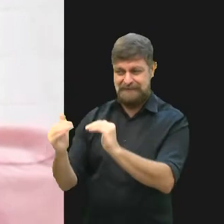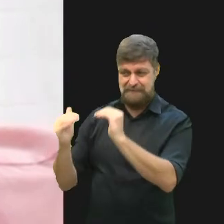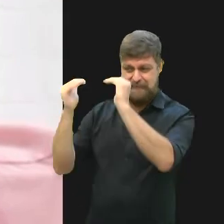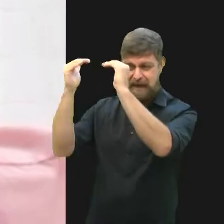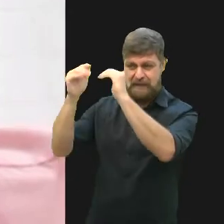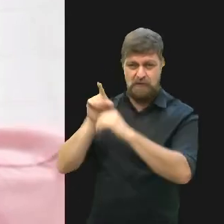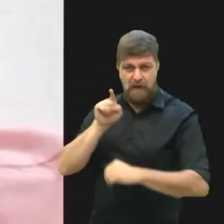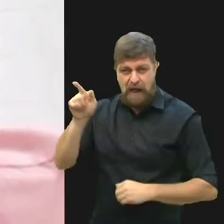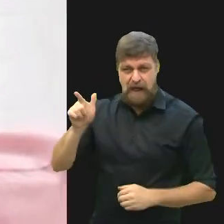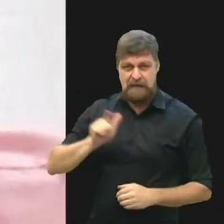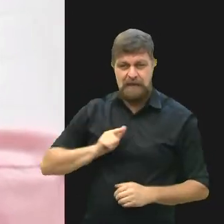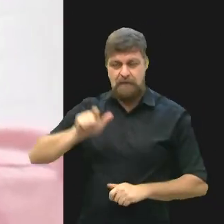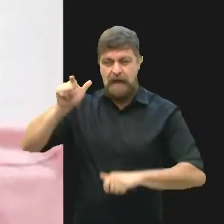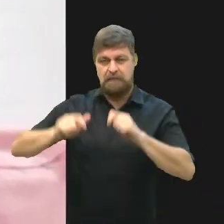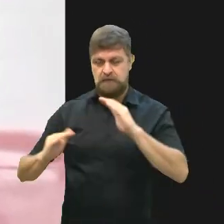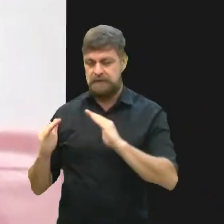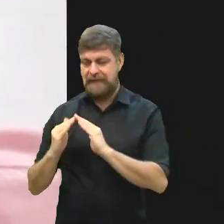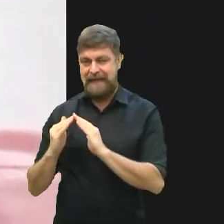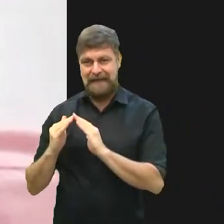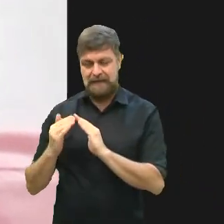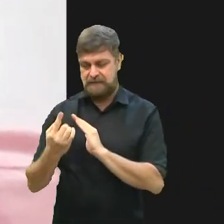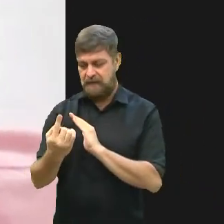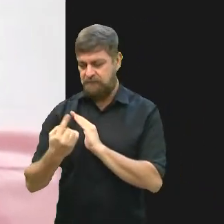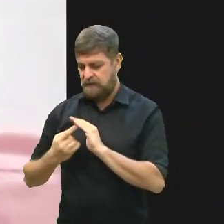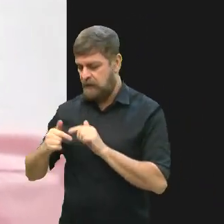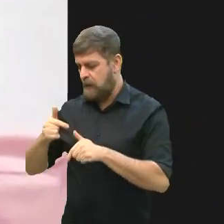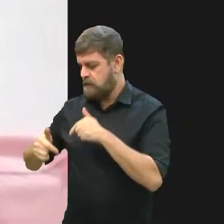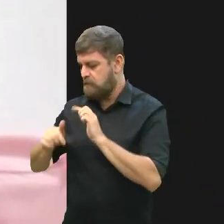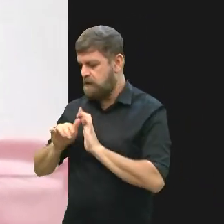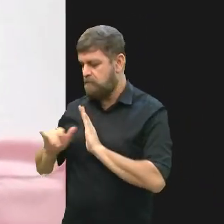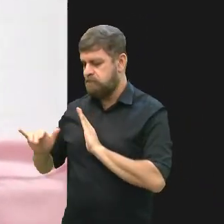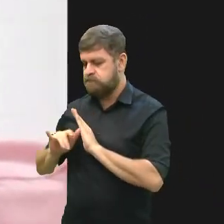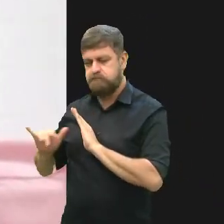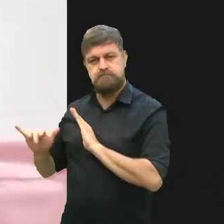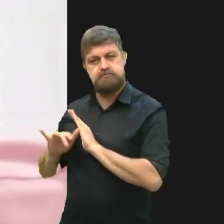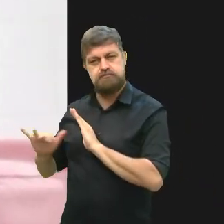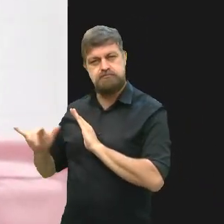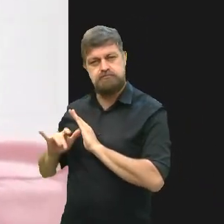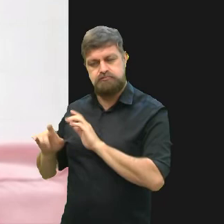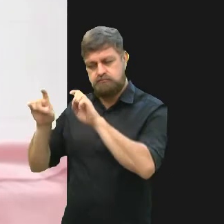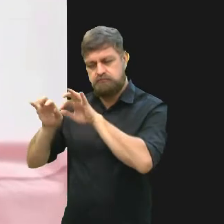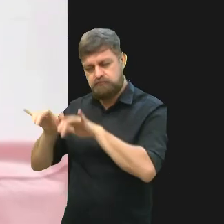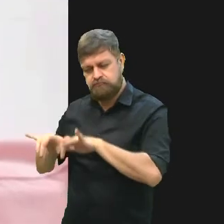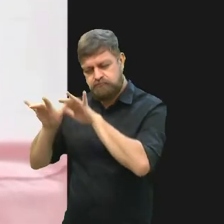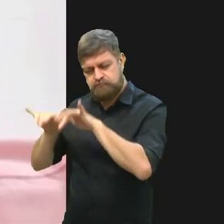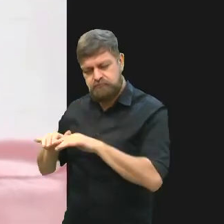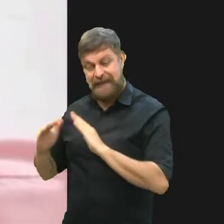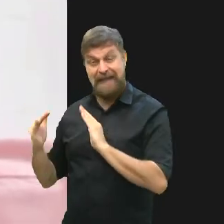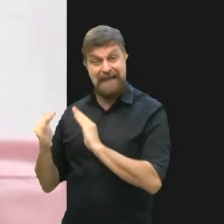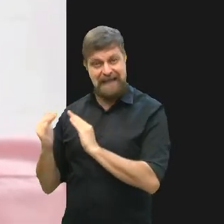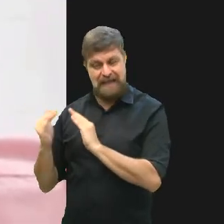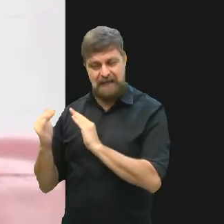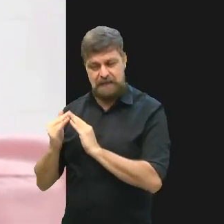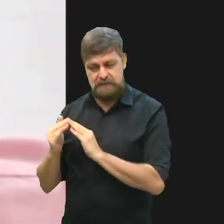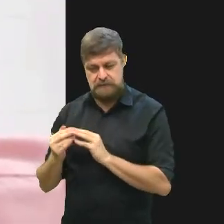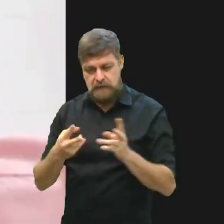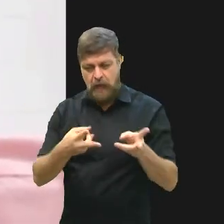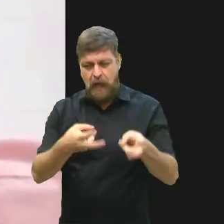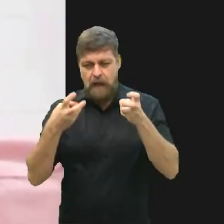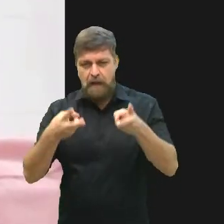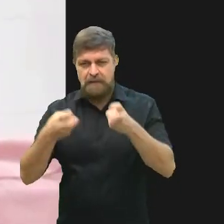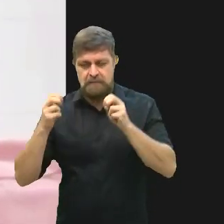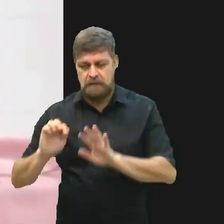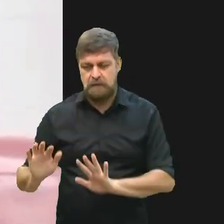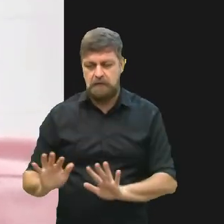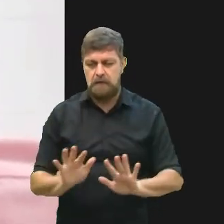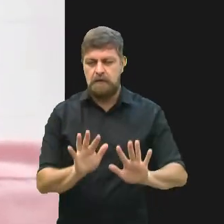estava todo mundo em home office, né, trabalhando em casa, remotamente, observou-se que despencaram aí a